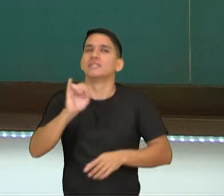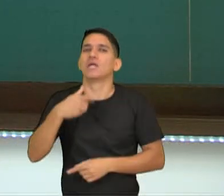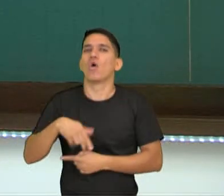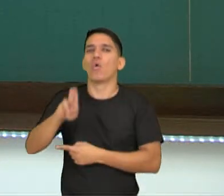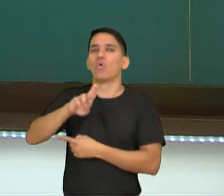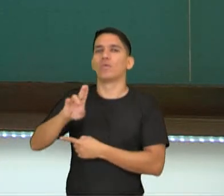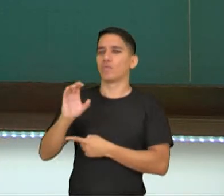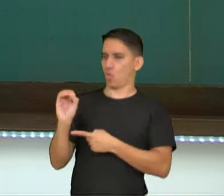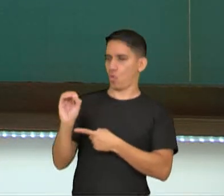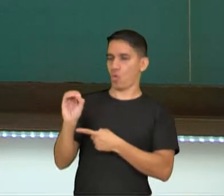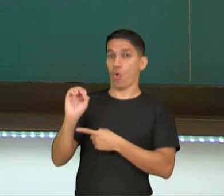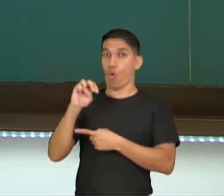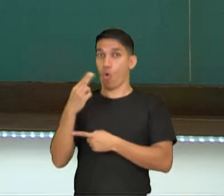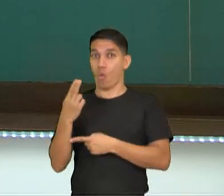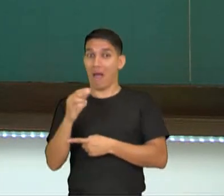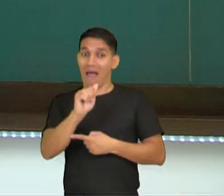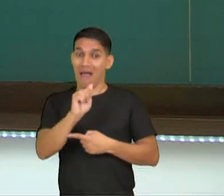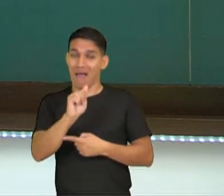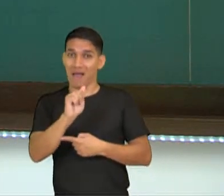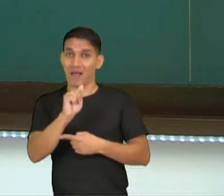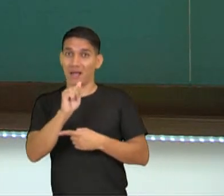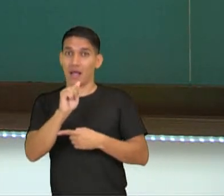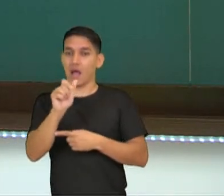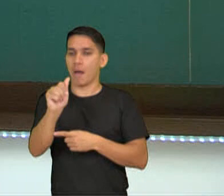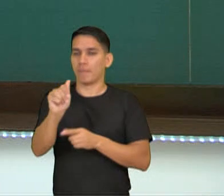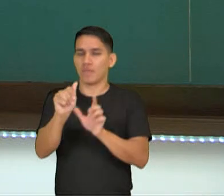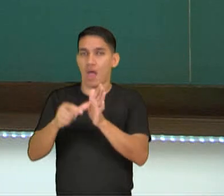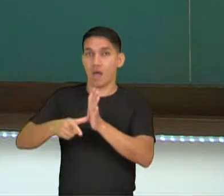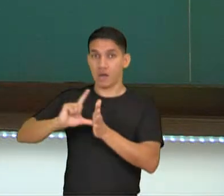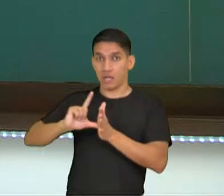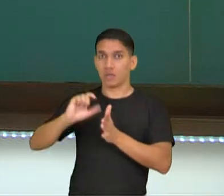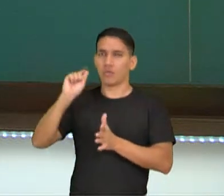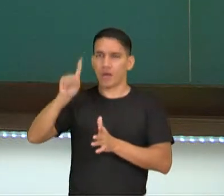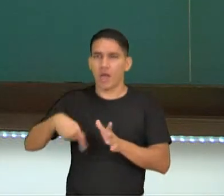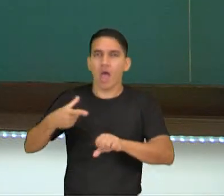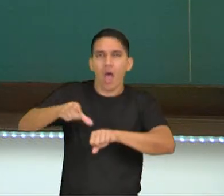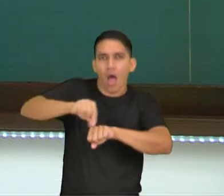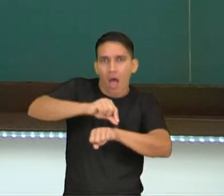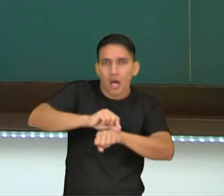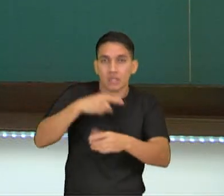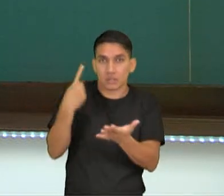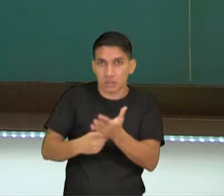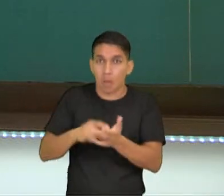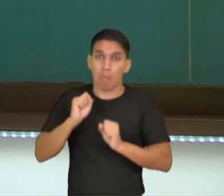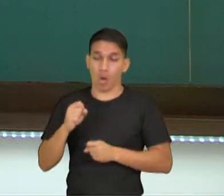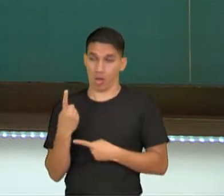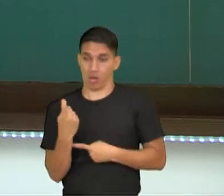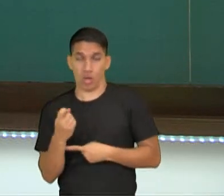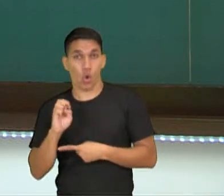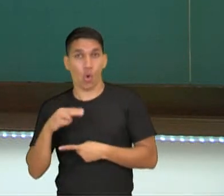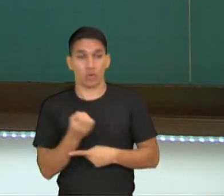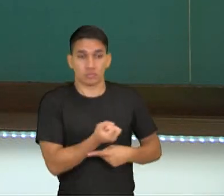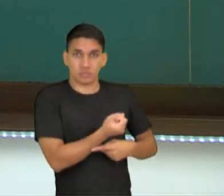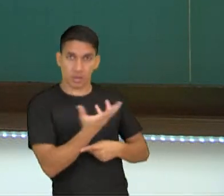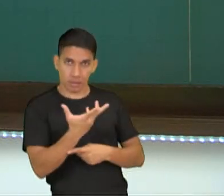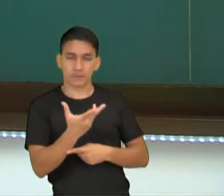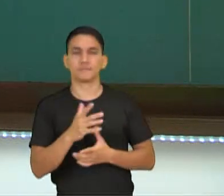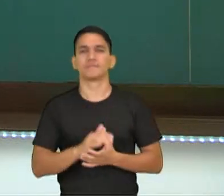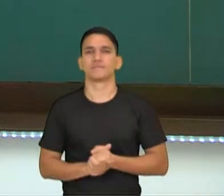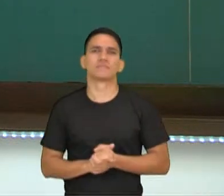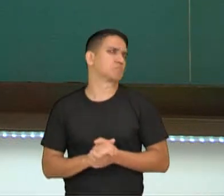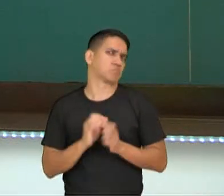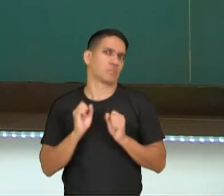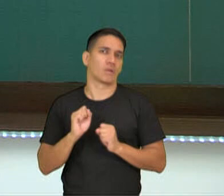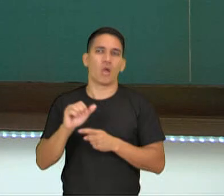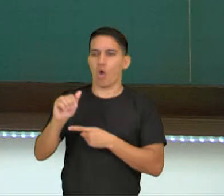o ou o a na frente de uma palavra, quando eu coloco aí um artigo definido, né? Pode ser no singular, o, a, ou no plural,